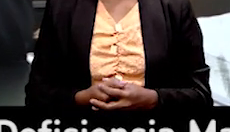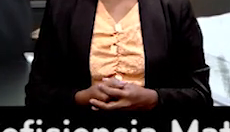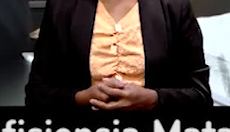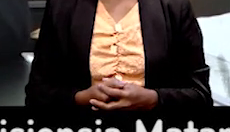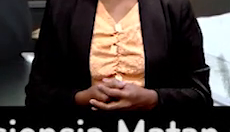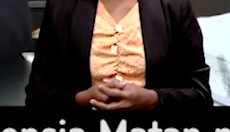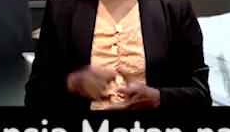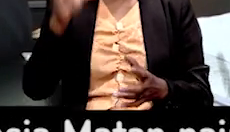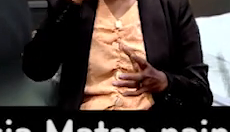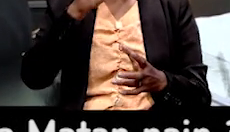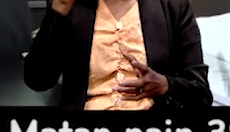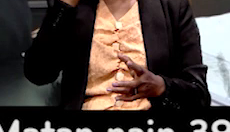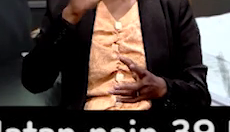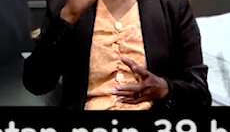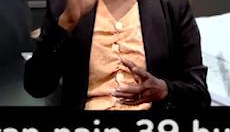identifica de hambe